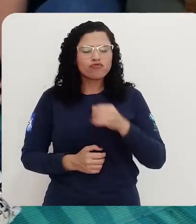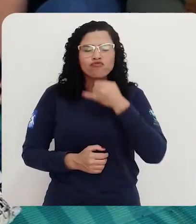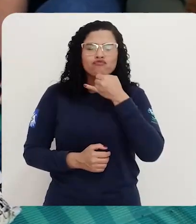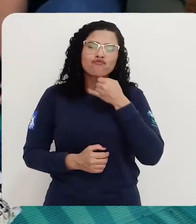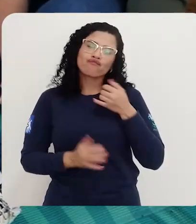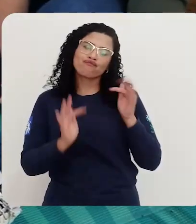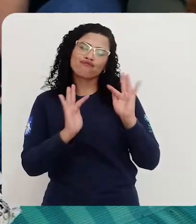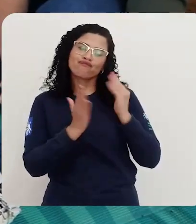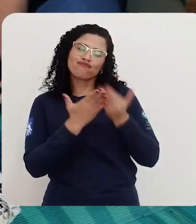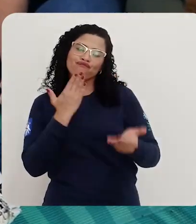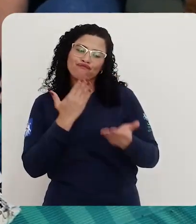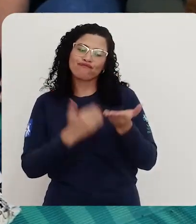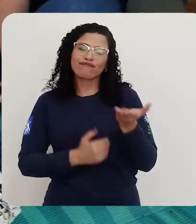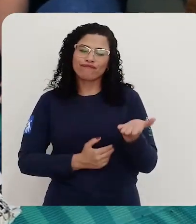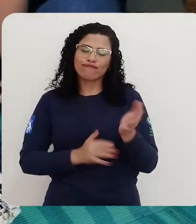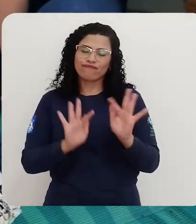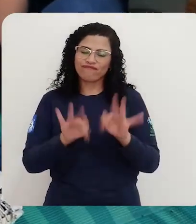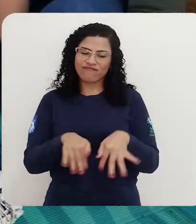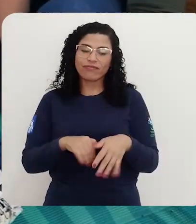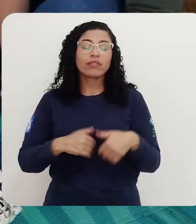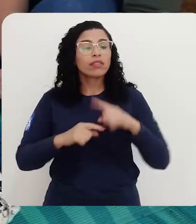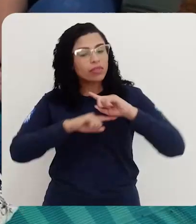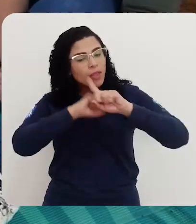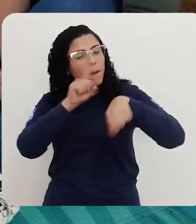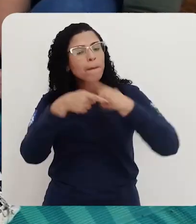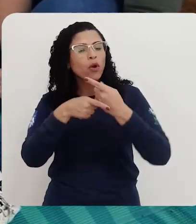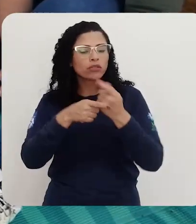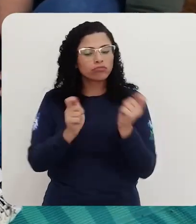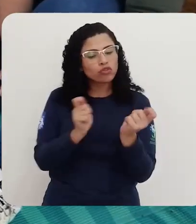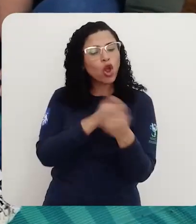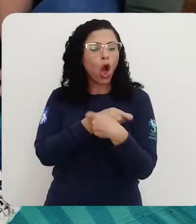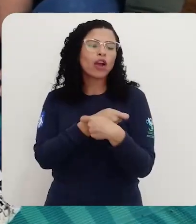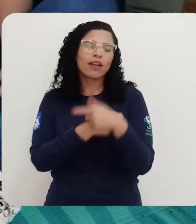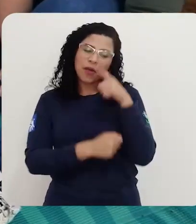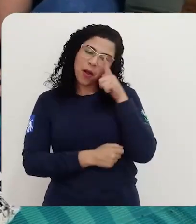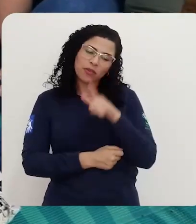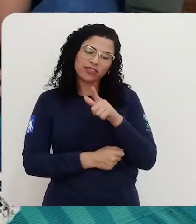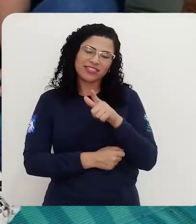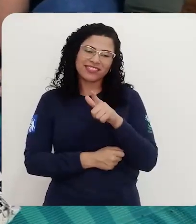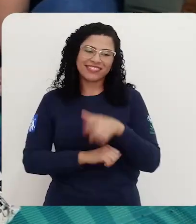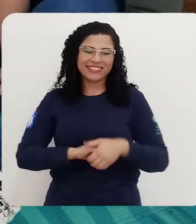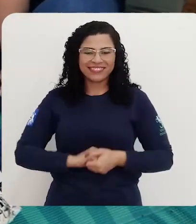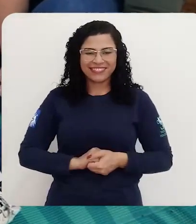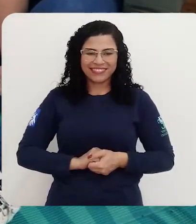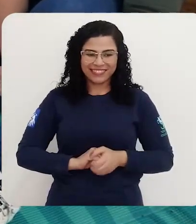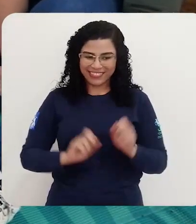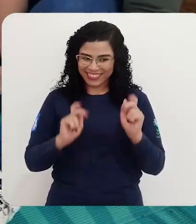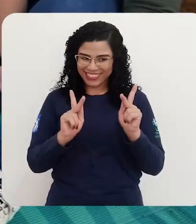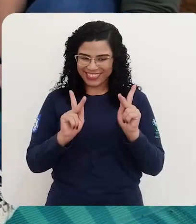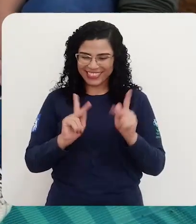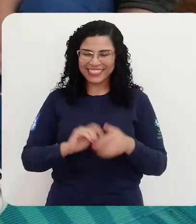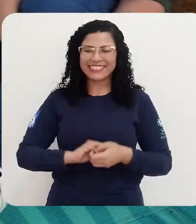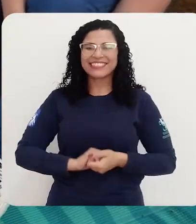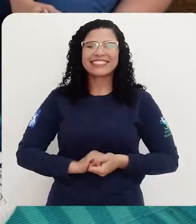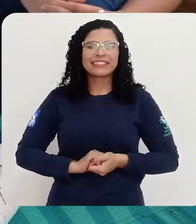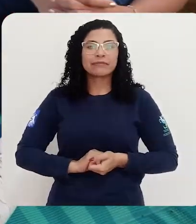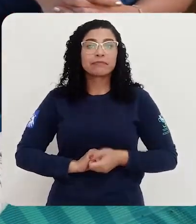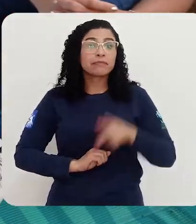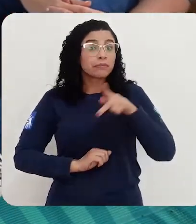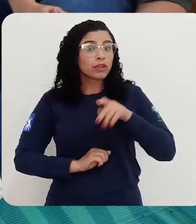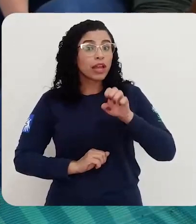no jogo. Infelizmente você perdeu. Perdi. Tá bom? Mas da próxima a gente investe para poder ver se você consegue Eu vou ser ganhar. a onça. Viu?